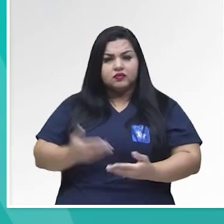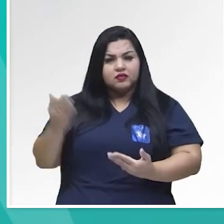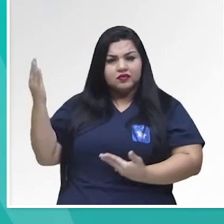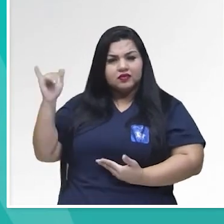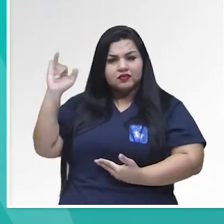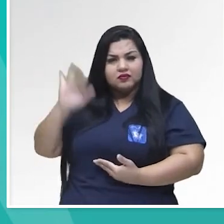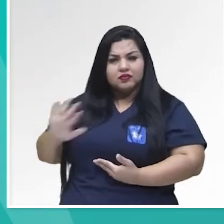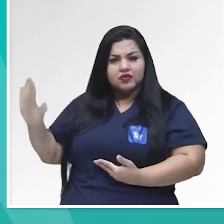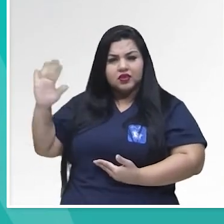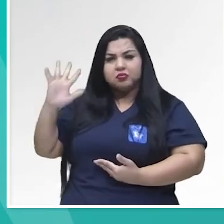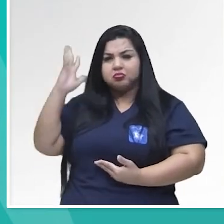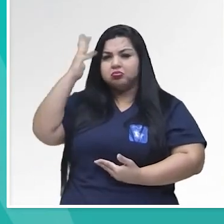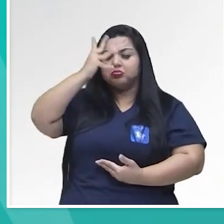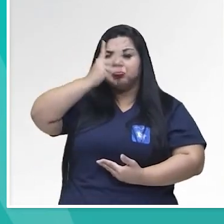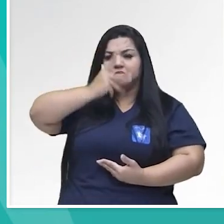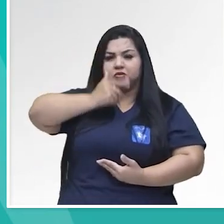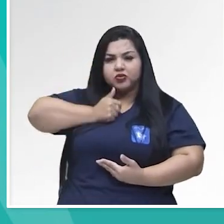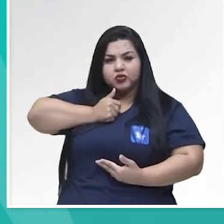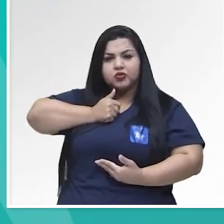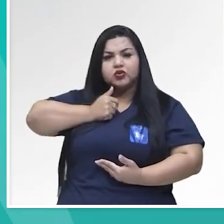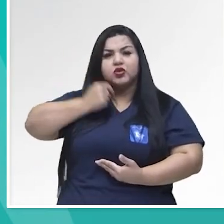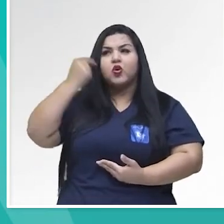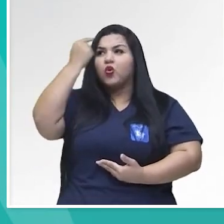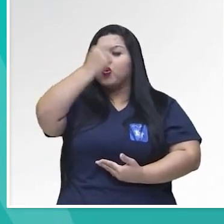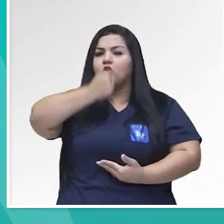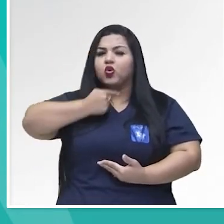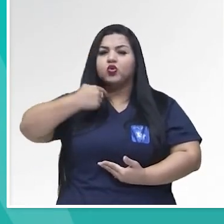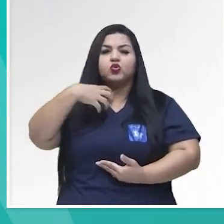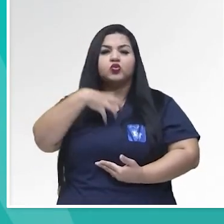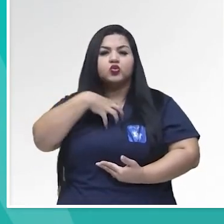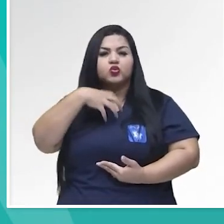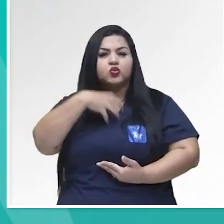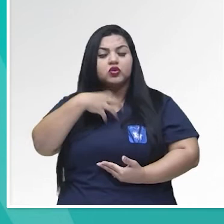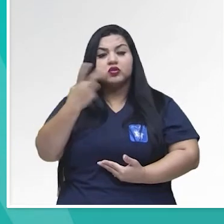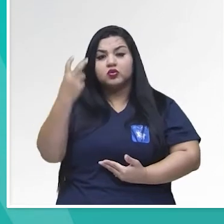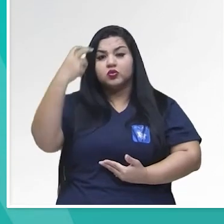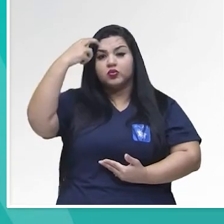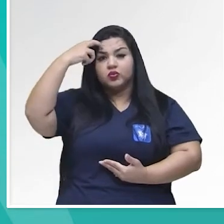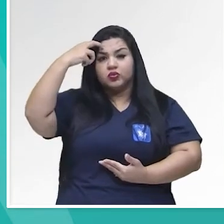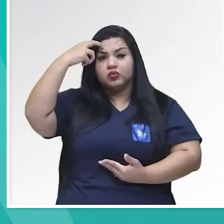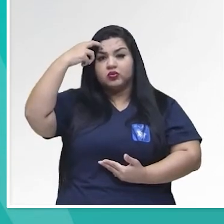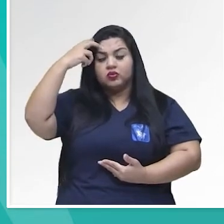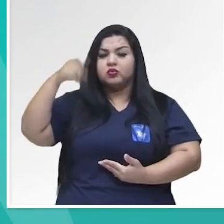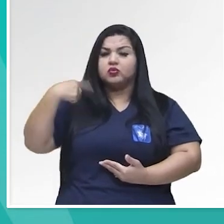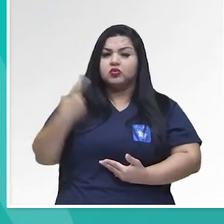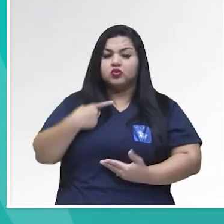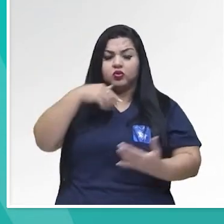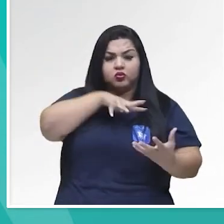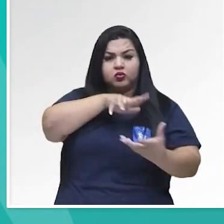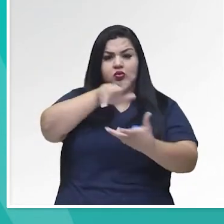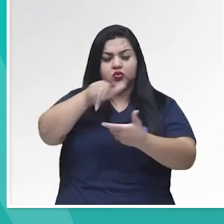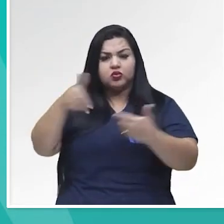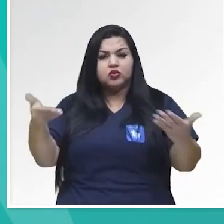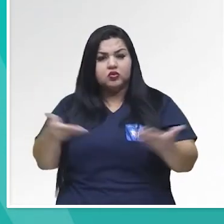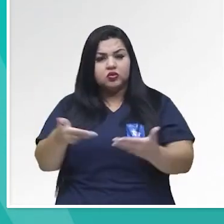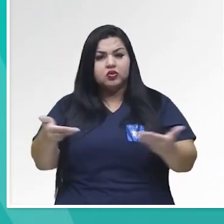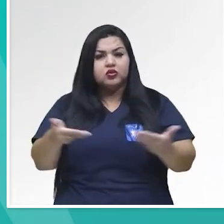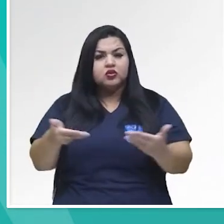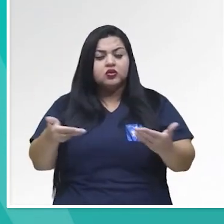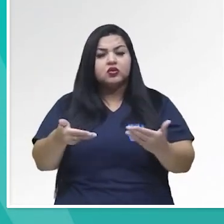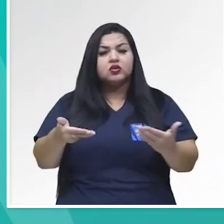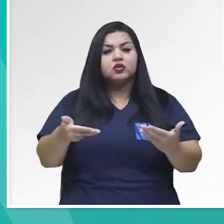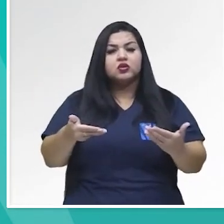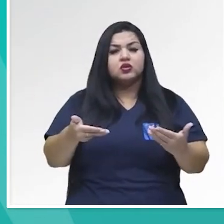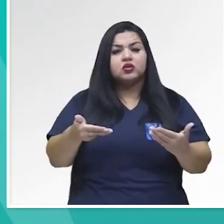imagem bonita aqui, essa diversidade de rostos, de jeitos, de culturas. O nosso mundo hoje, o nosso mundo moderno,